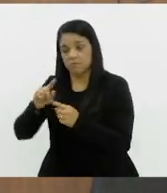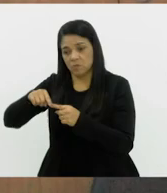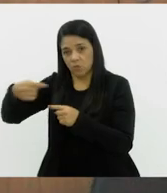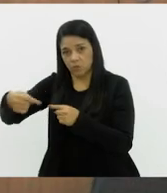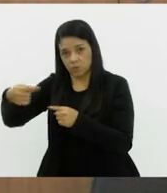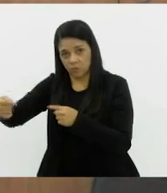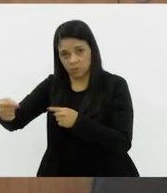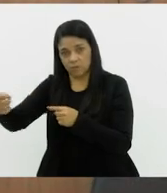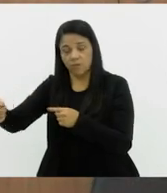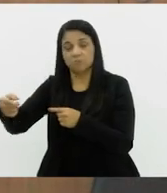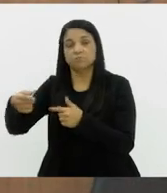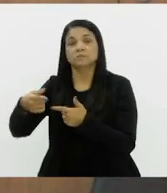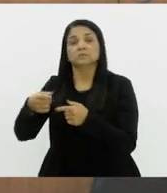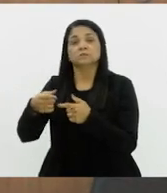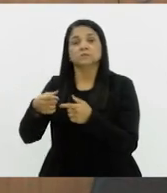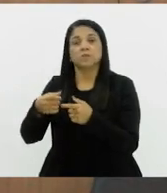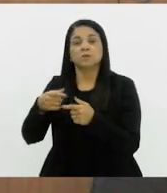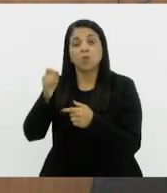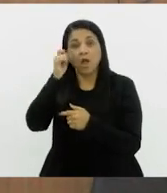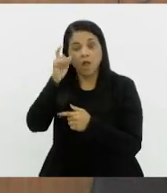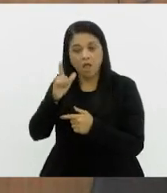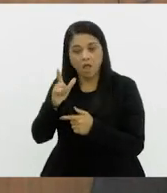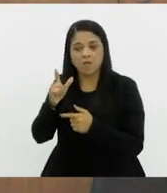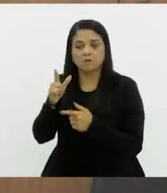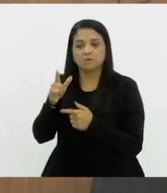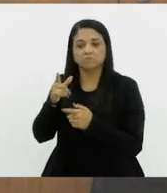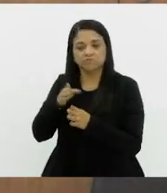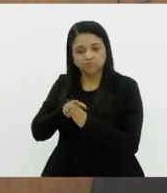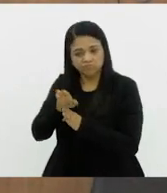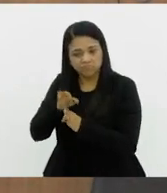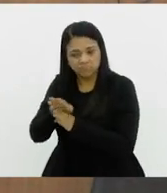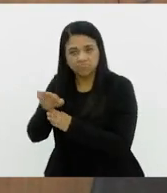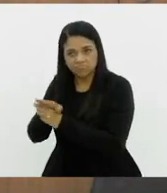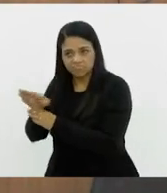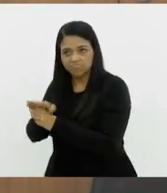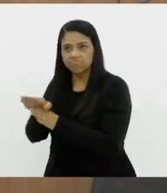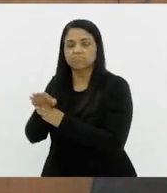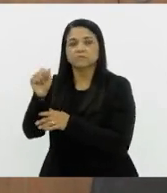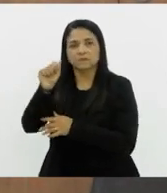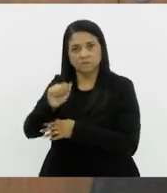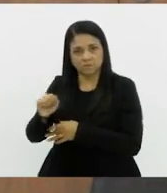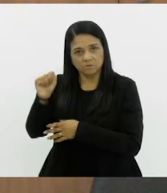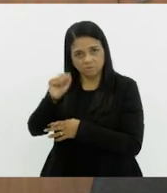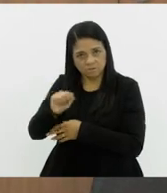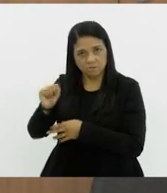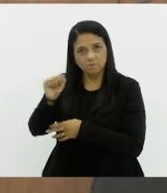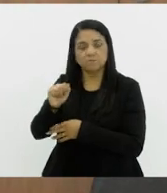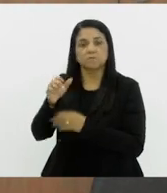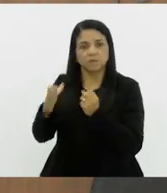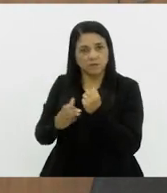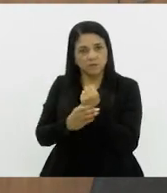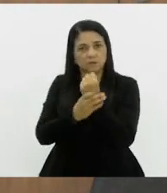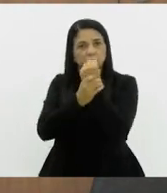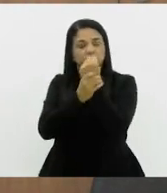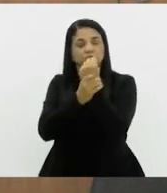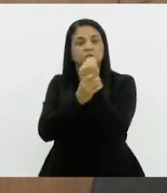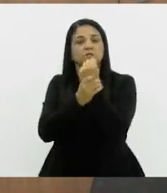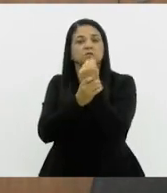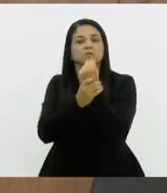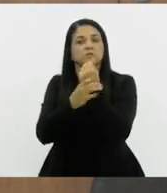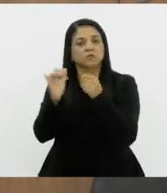o alerta situacional alto e para que a gente dê andamento nas questões relacionadas à associação, justamente para garantir que haja